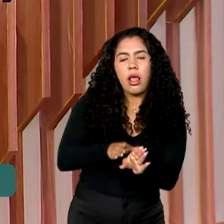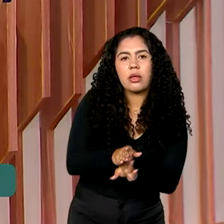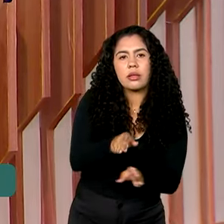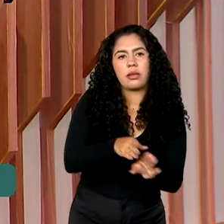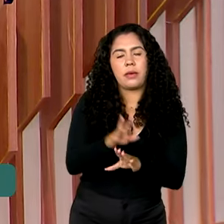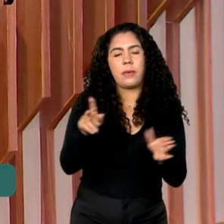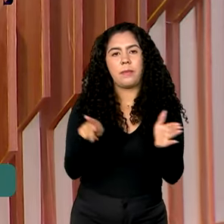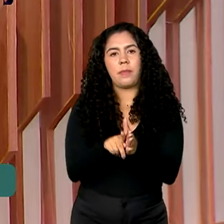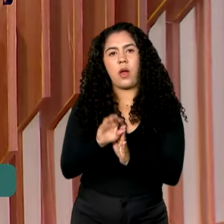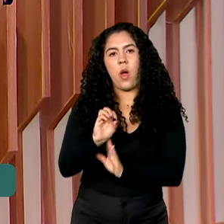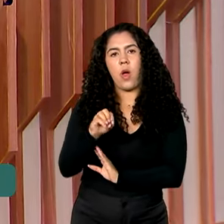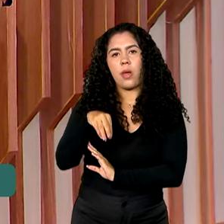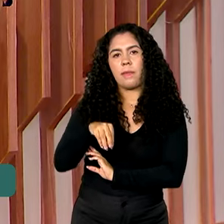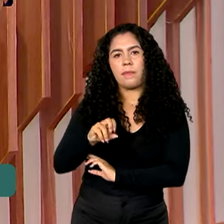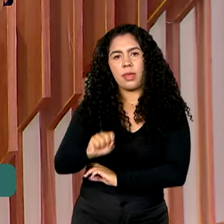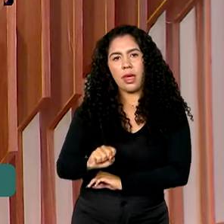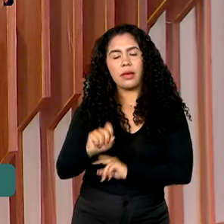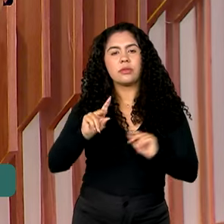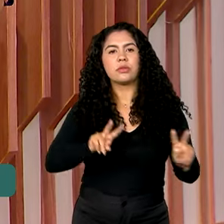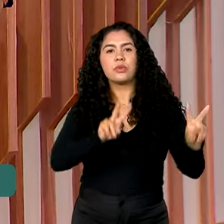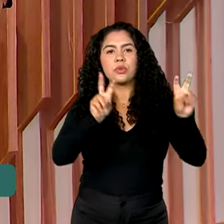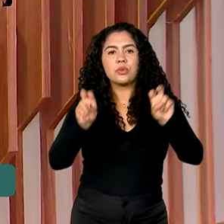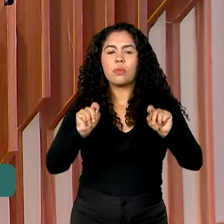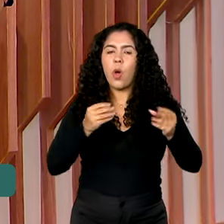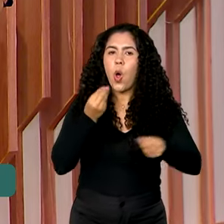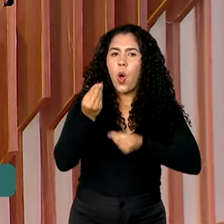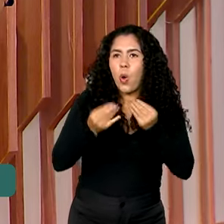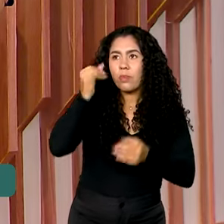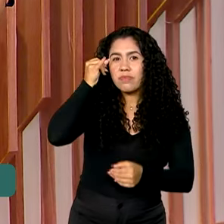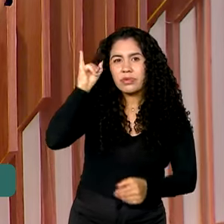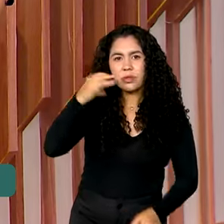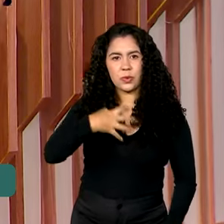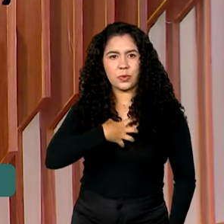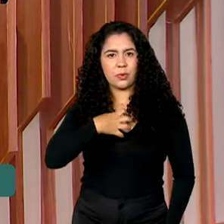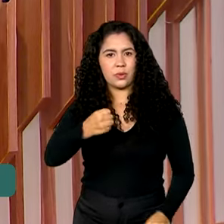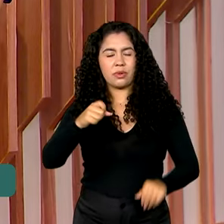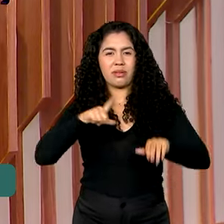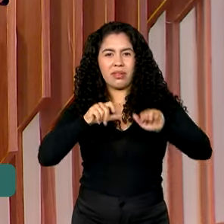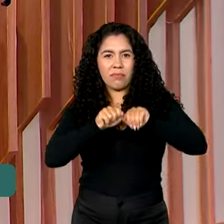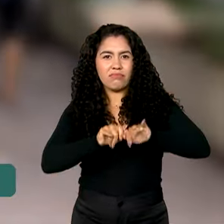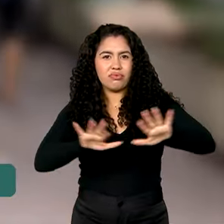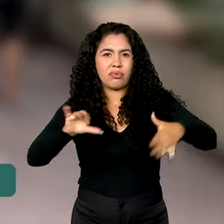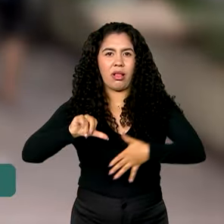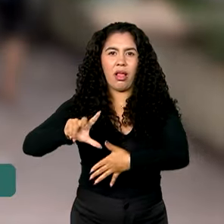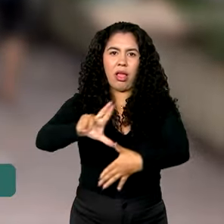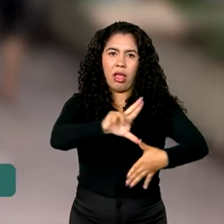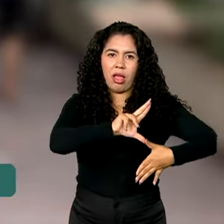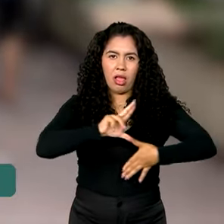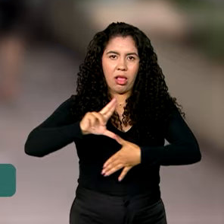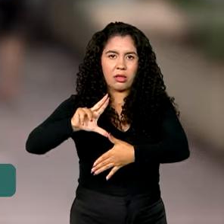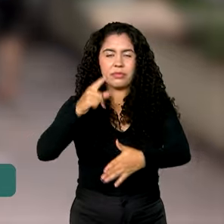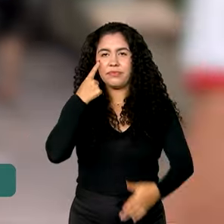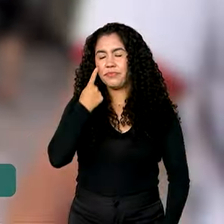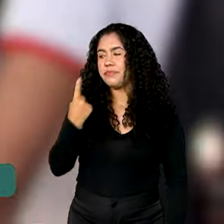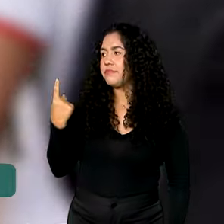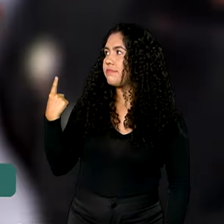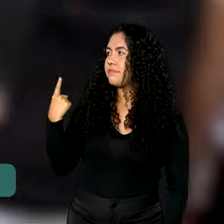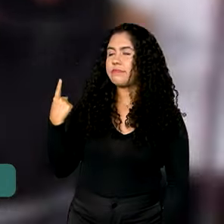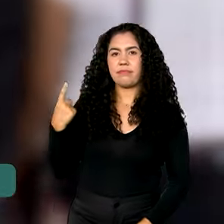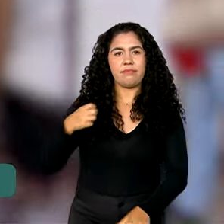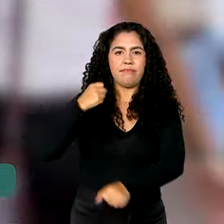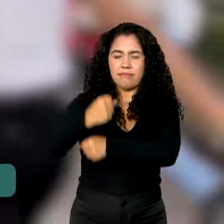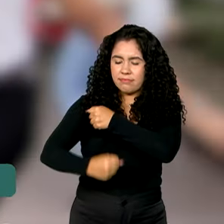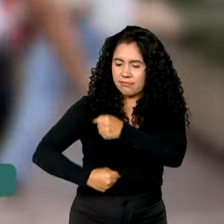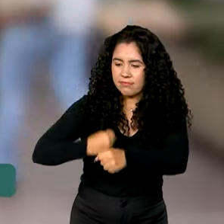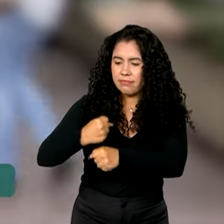políticas públicas de prevenção a esse problema que tem crescido na América Latina. Todo ano, mais